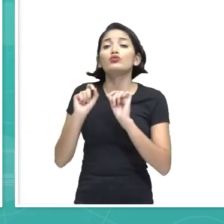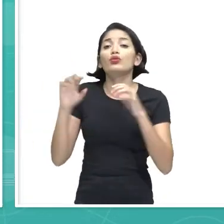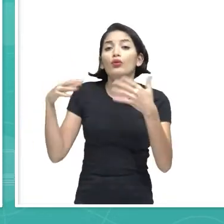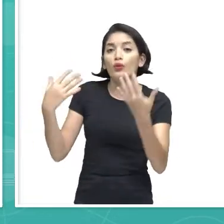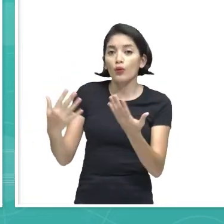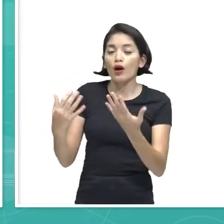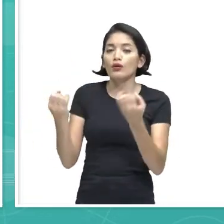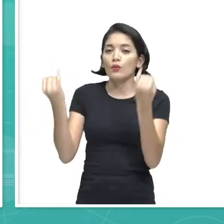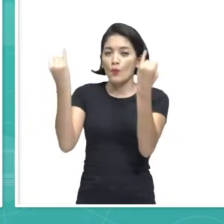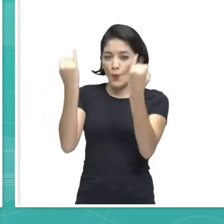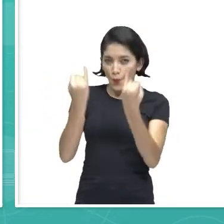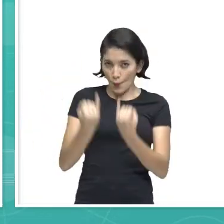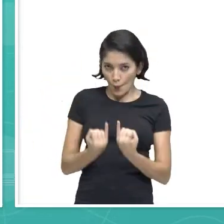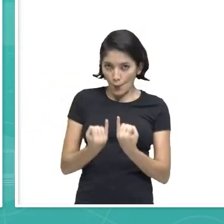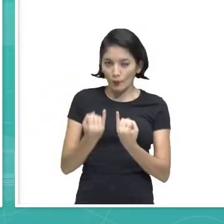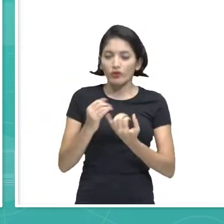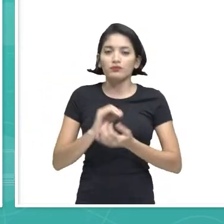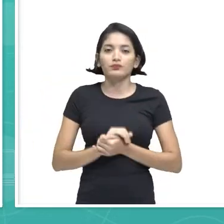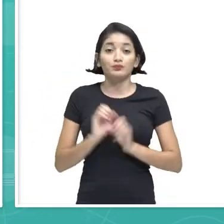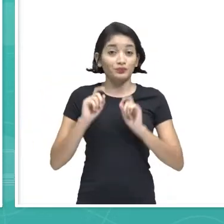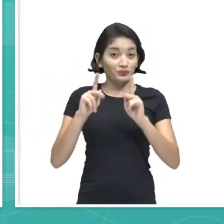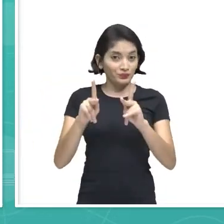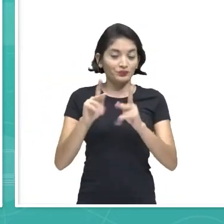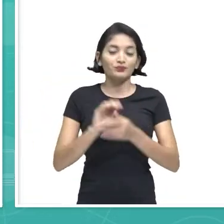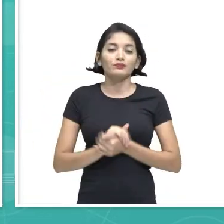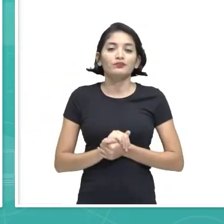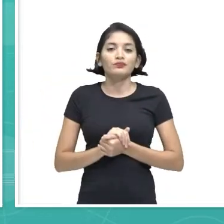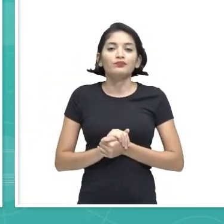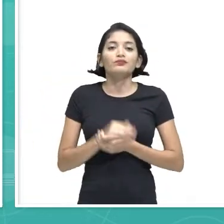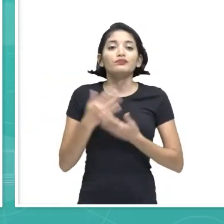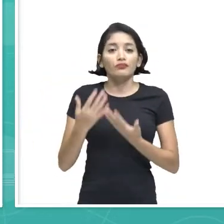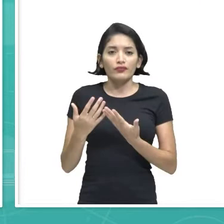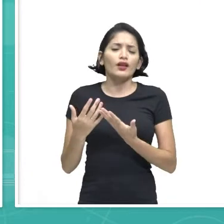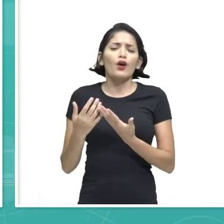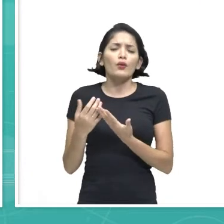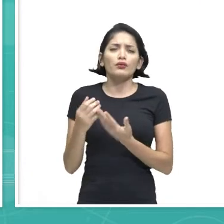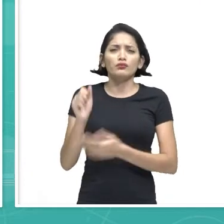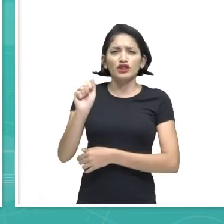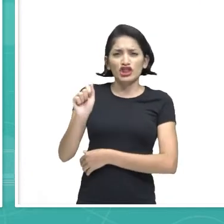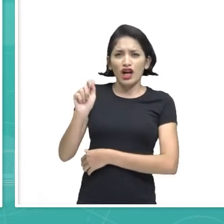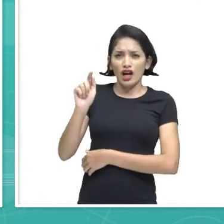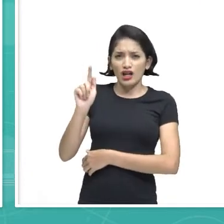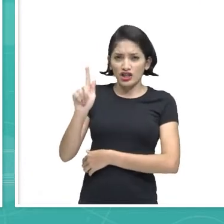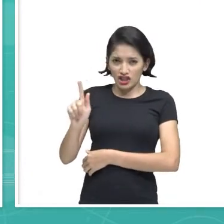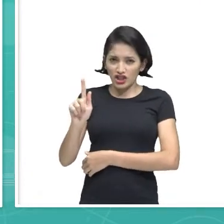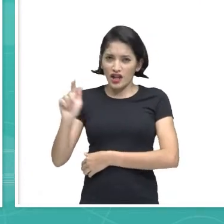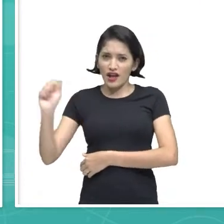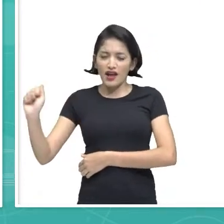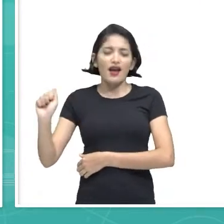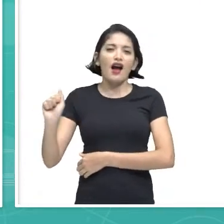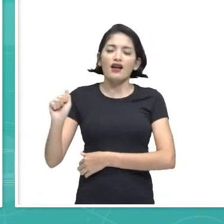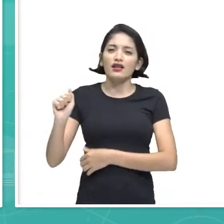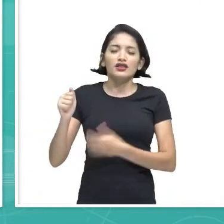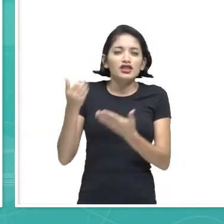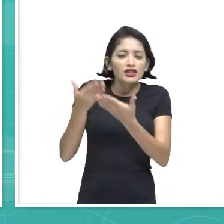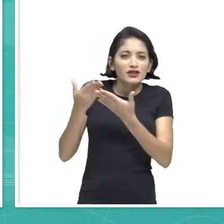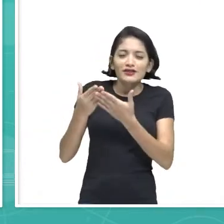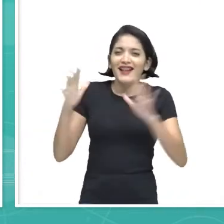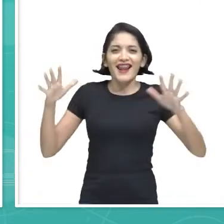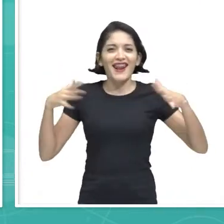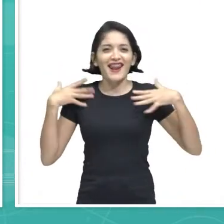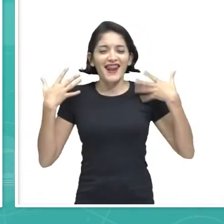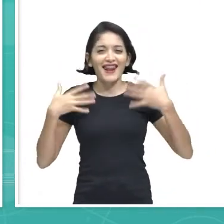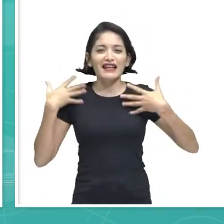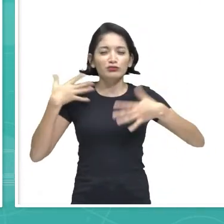Do emagrecimento, certo? Ginástica aeróbica é ótimo, é uma aula bem vibrante, bem